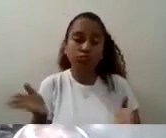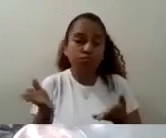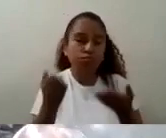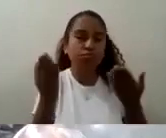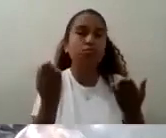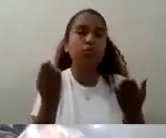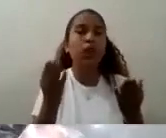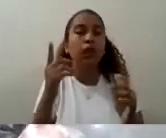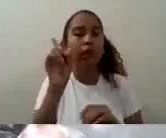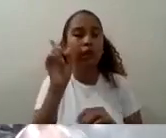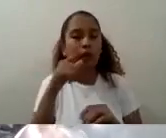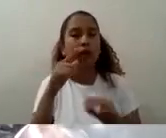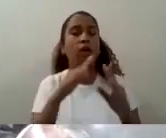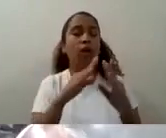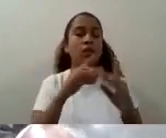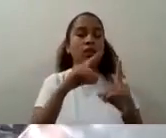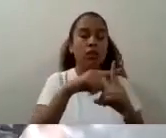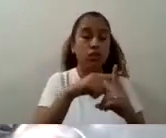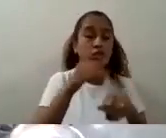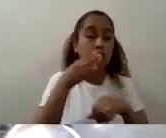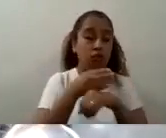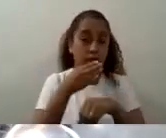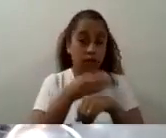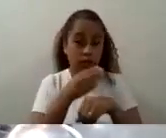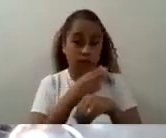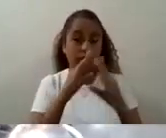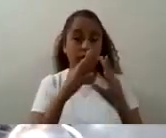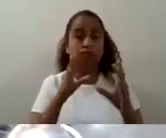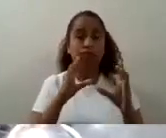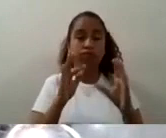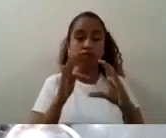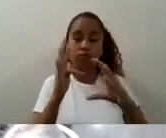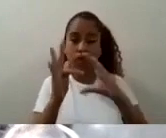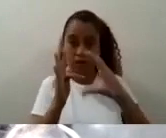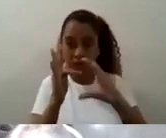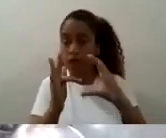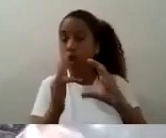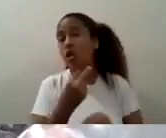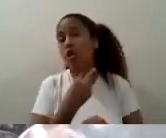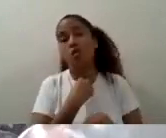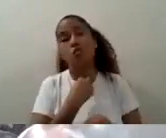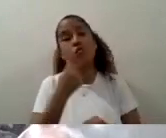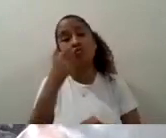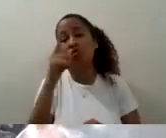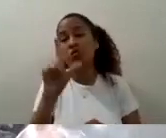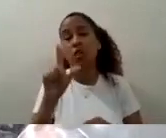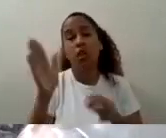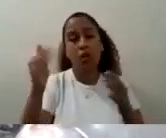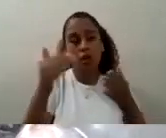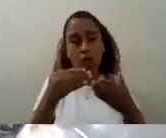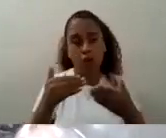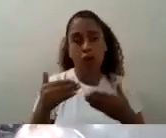igrejas que estão participando da campanha, que não poderão realizar a coleta da solidariedade no Domingo